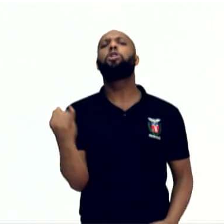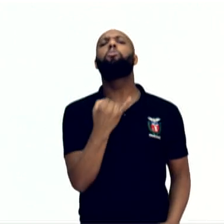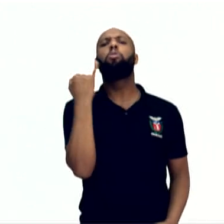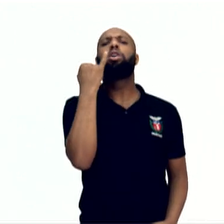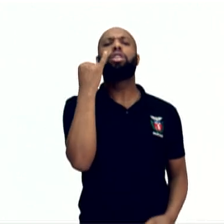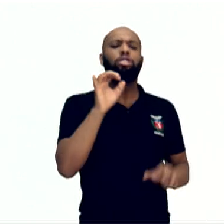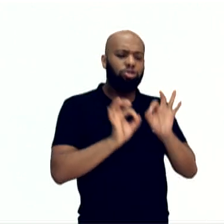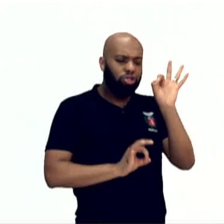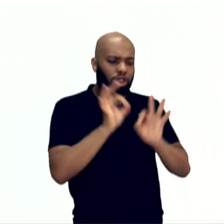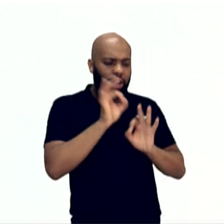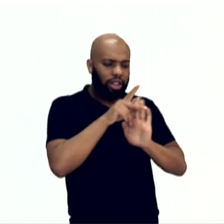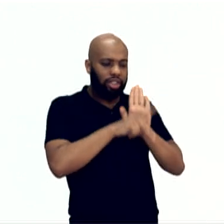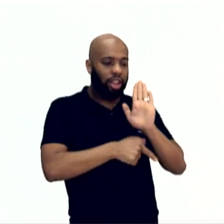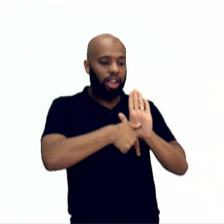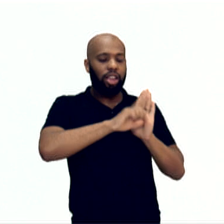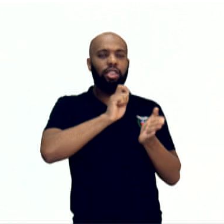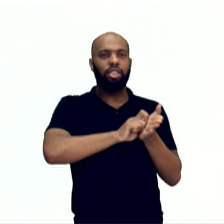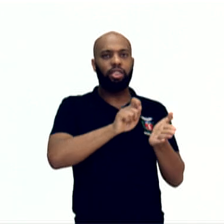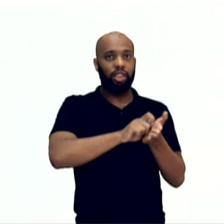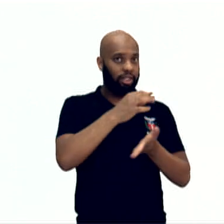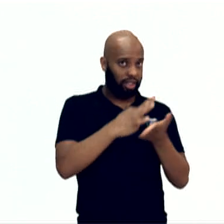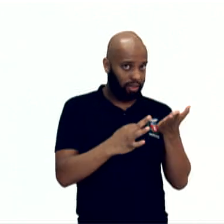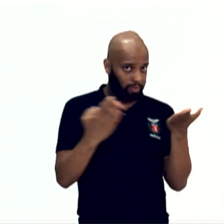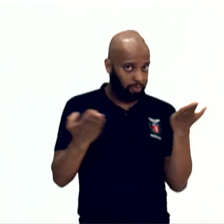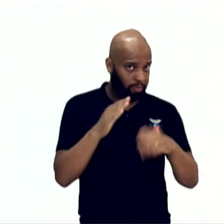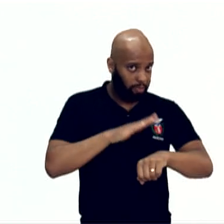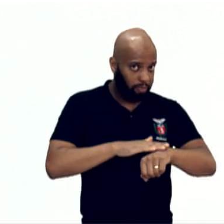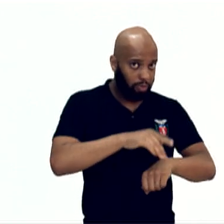escrever um texto? Vamos lá.